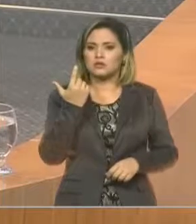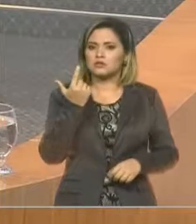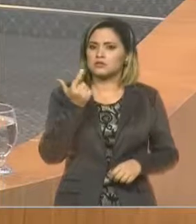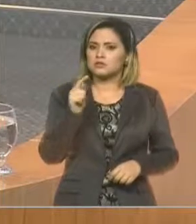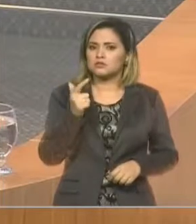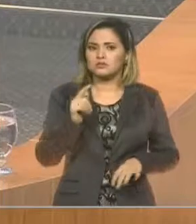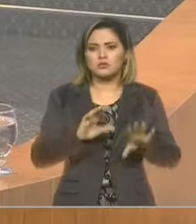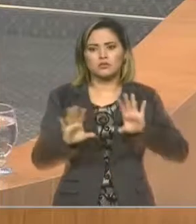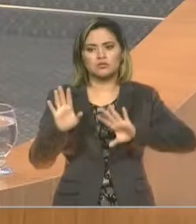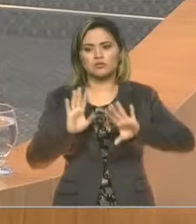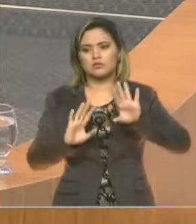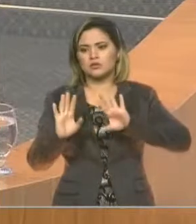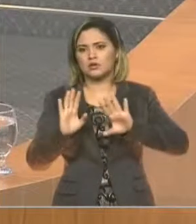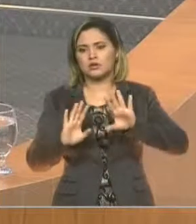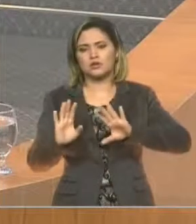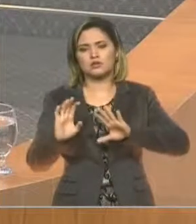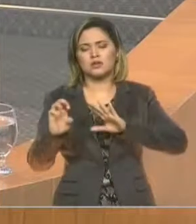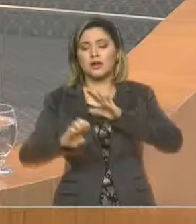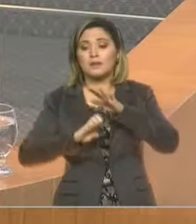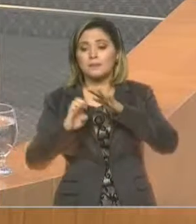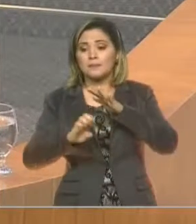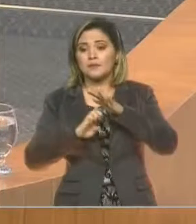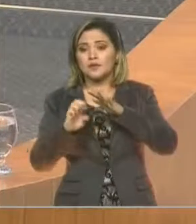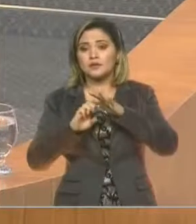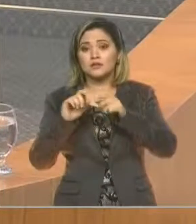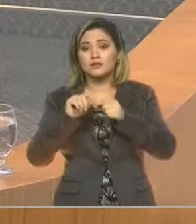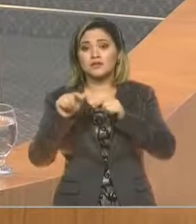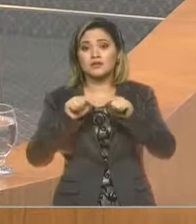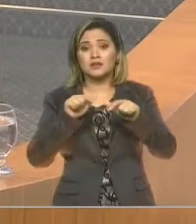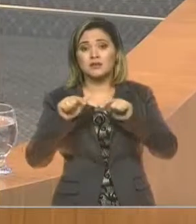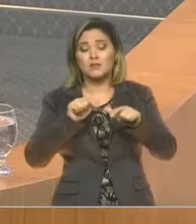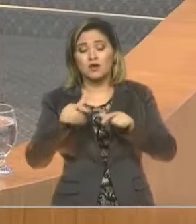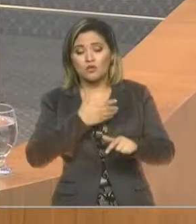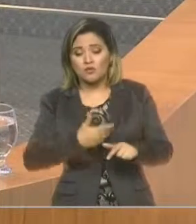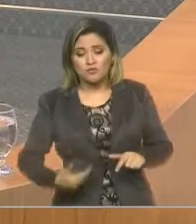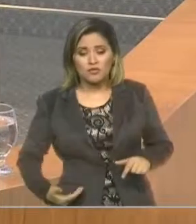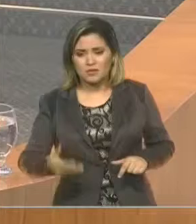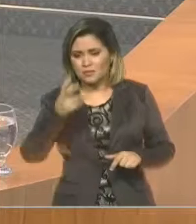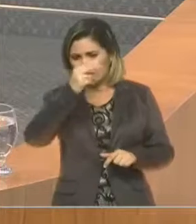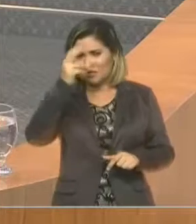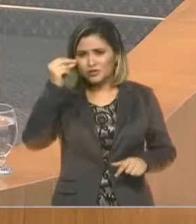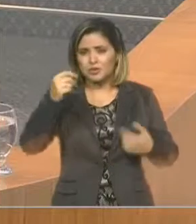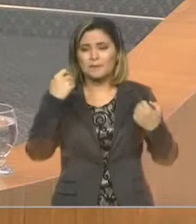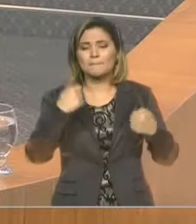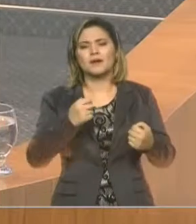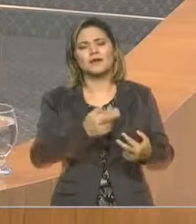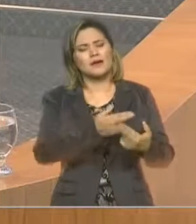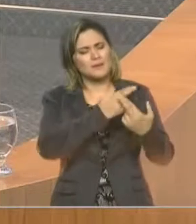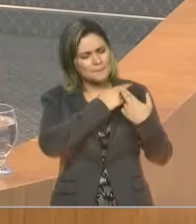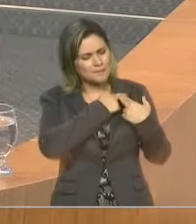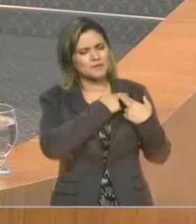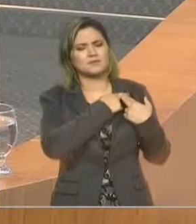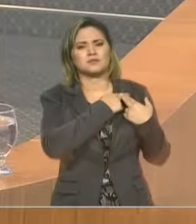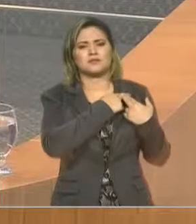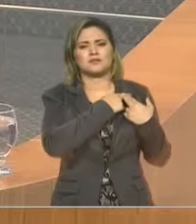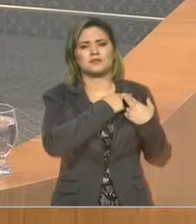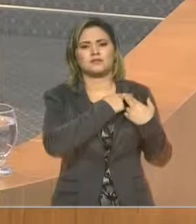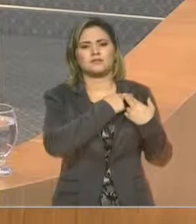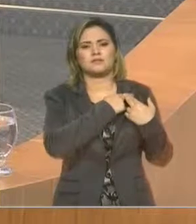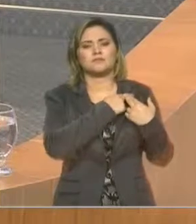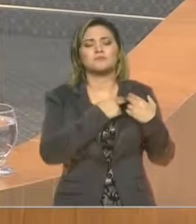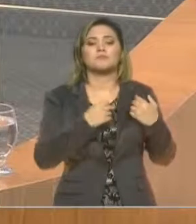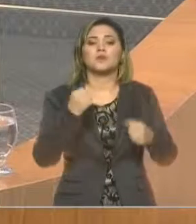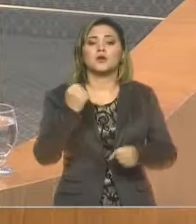ano. Empresas que prestam serviço para o governo, para a prefeitura, precisam de responsabilização. Obras